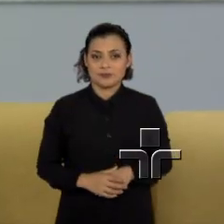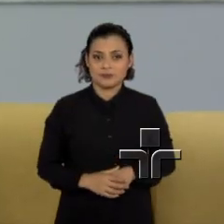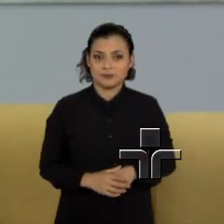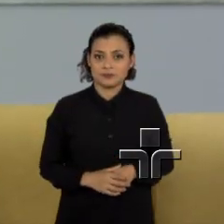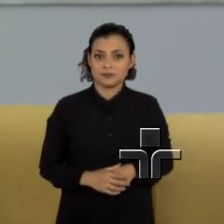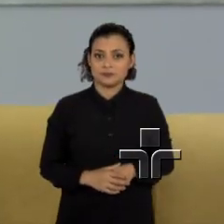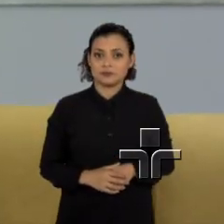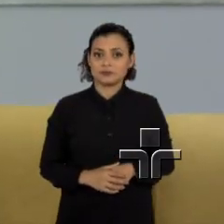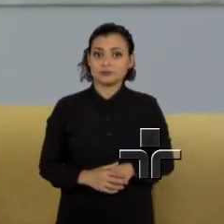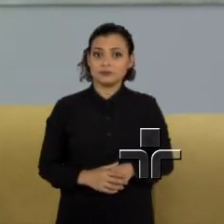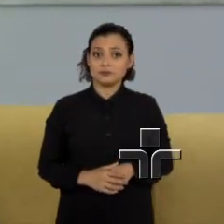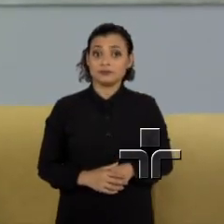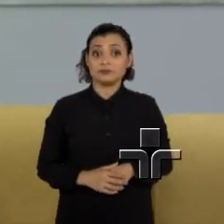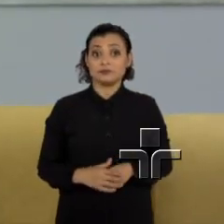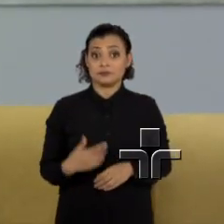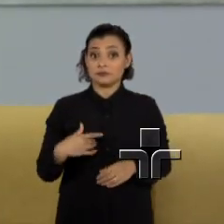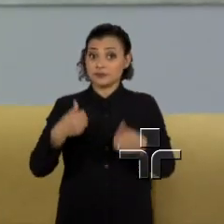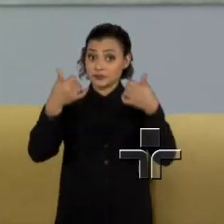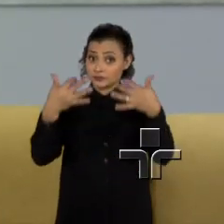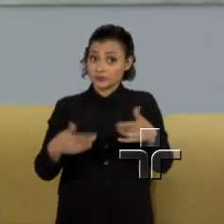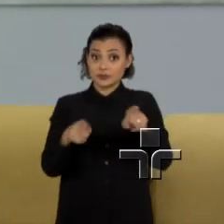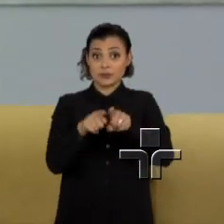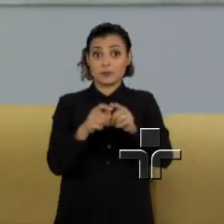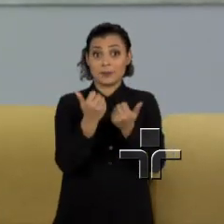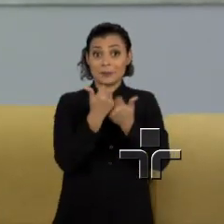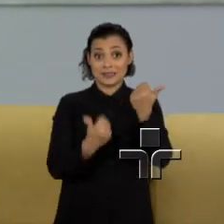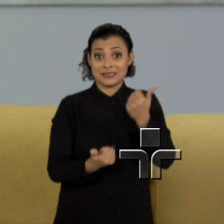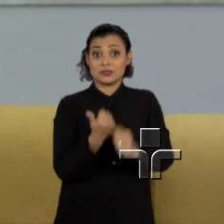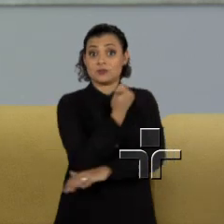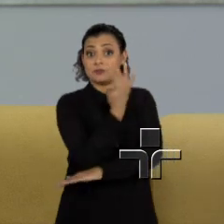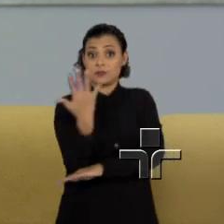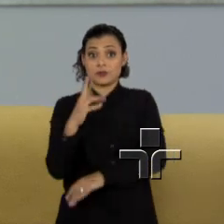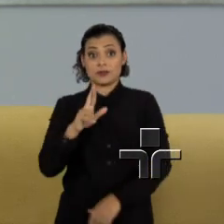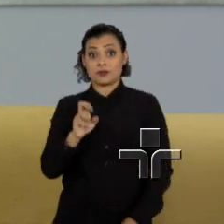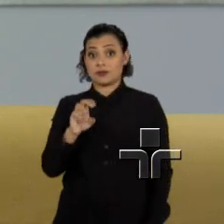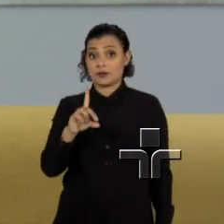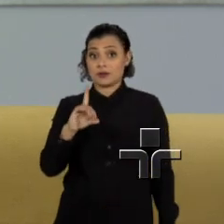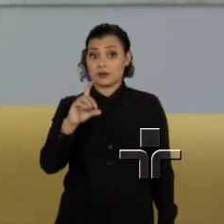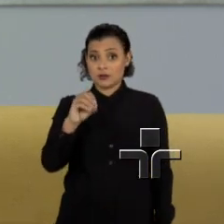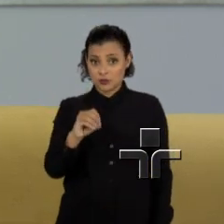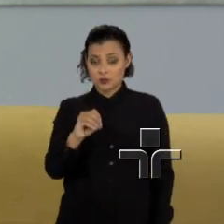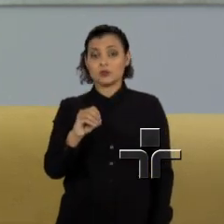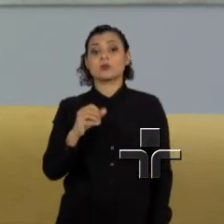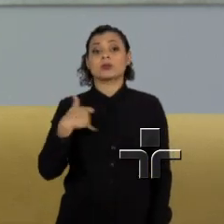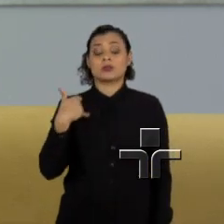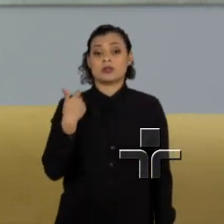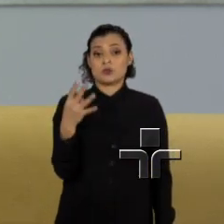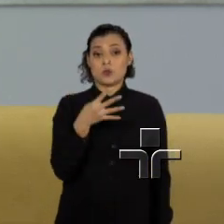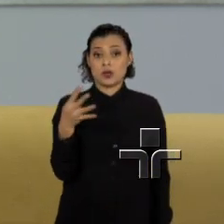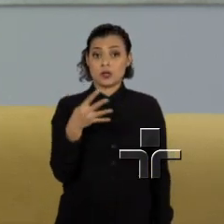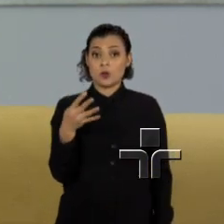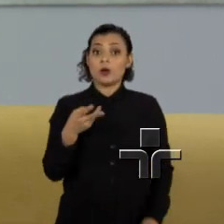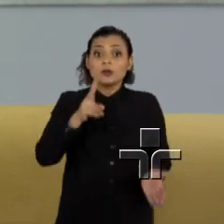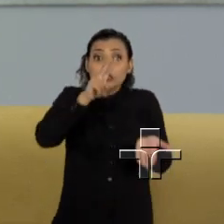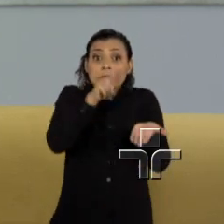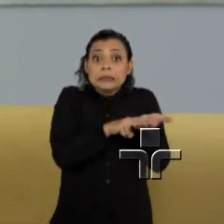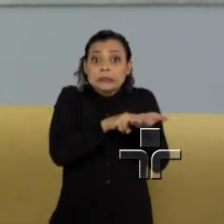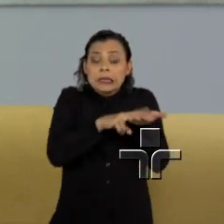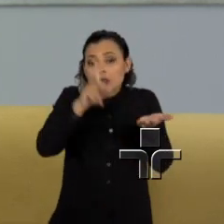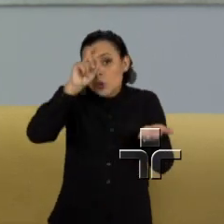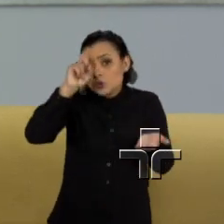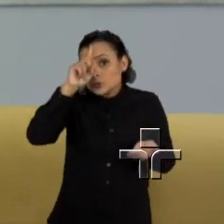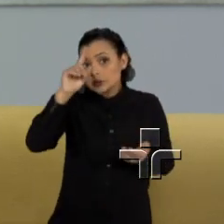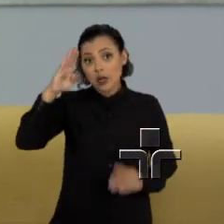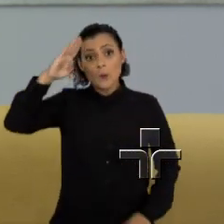para agora registrar, o ministro do Meio Ambiente, Ricardo Salles, de 44 anos, permanece internado no Hospital